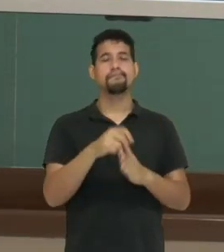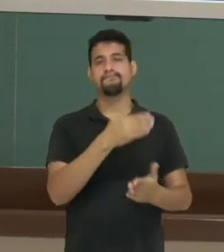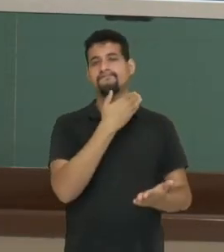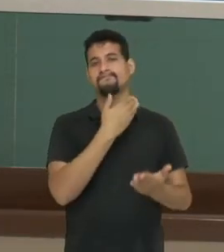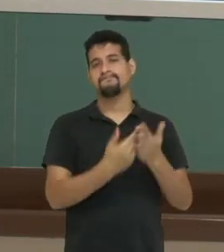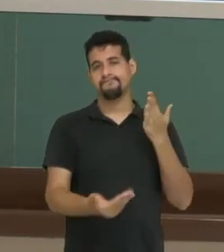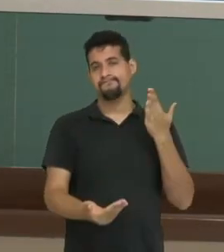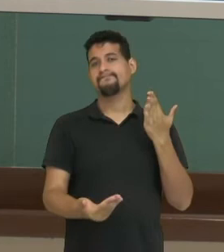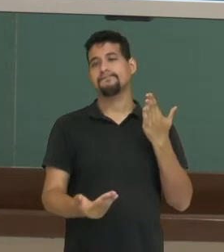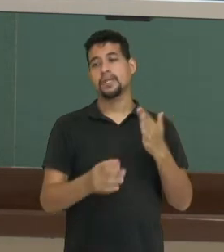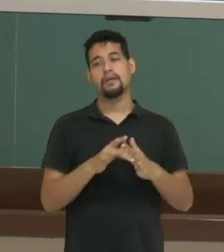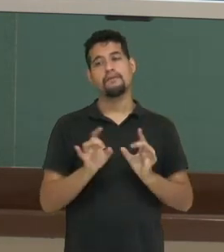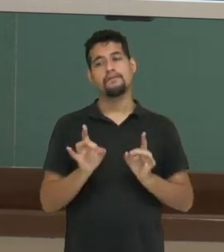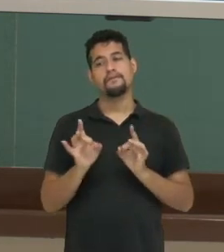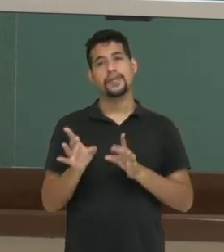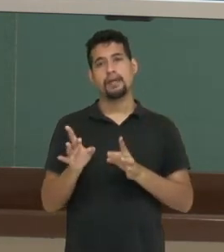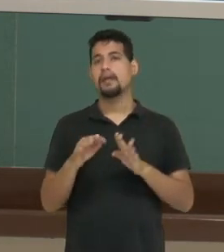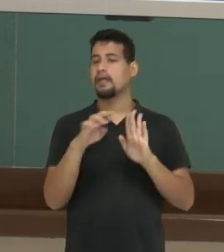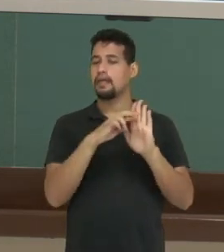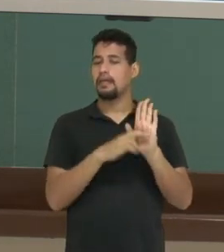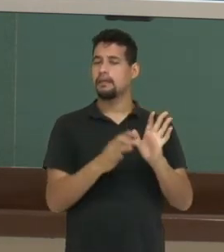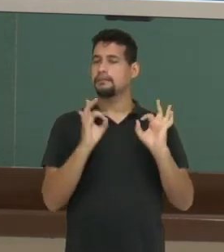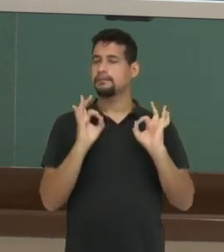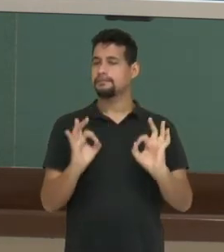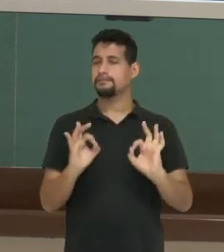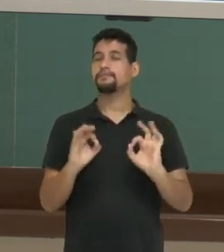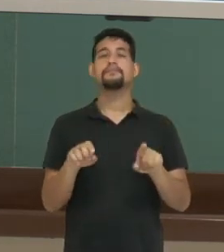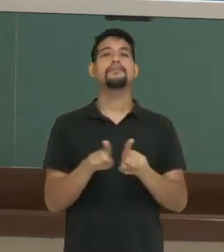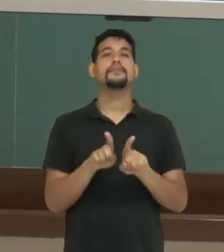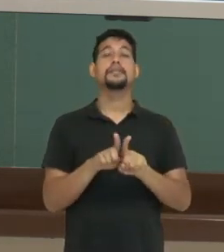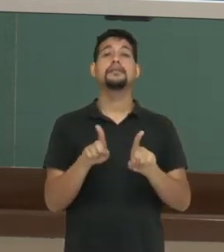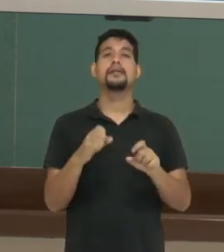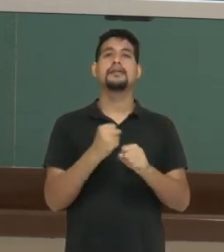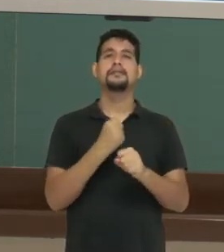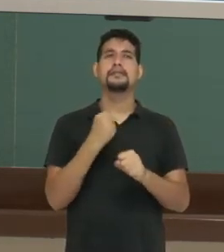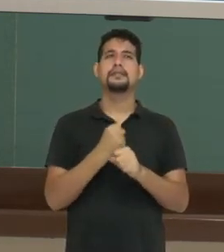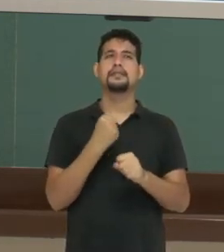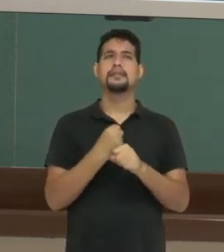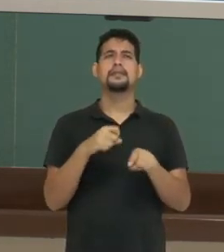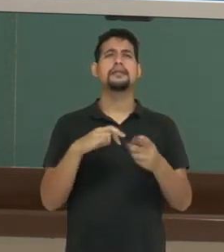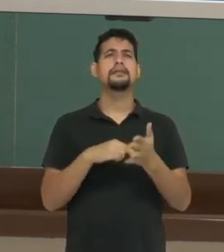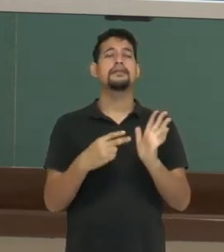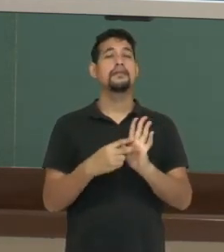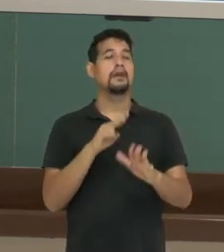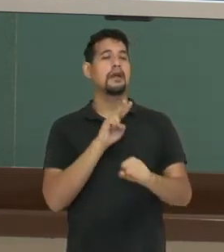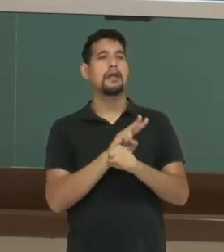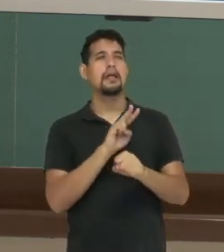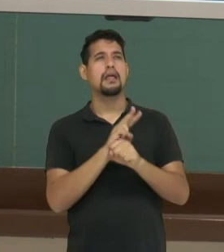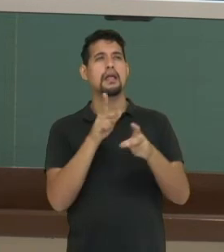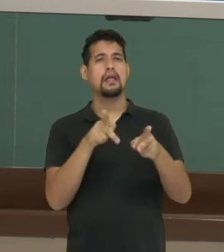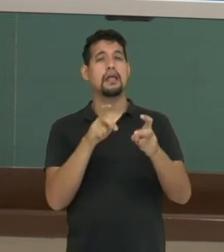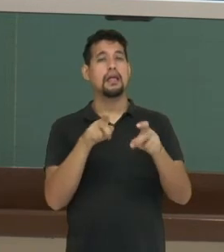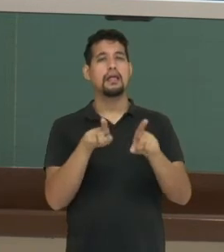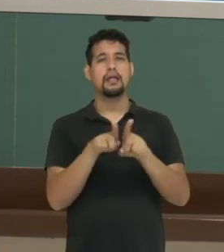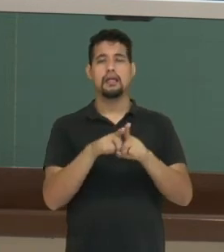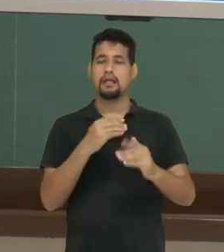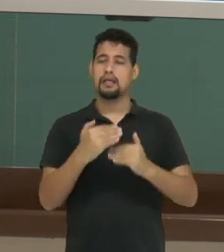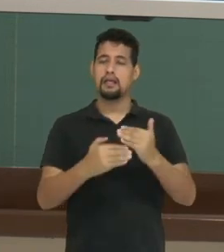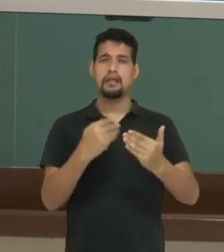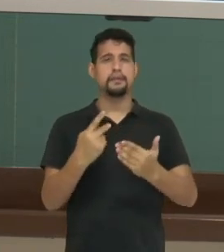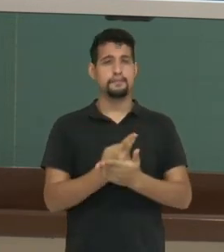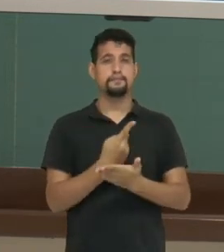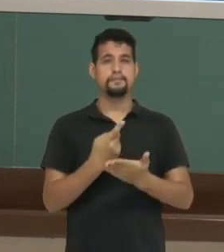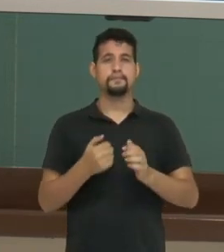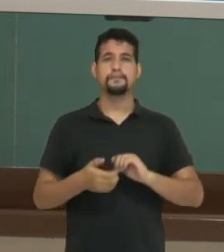é clara, está atualizada e a partir desse ano se prevê esse tipo de penalização.